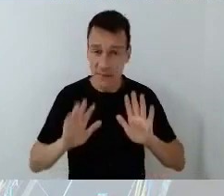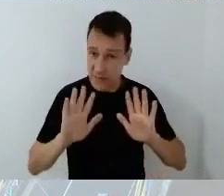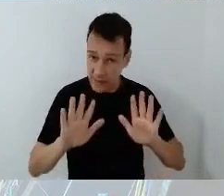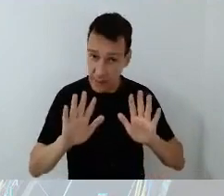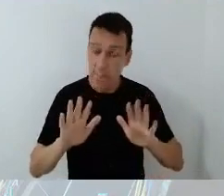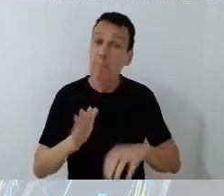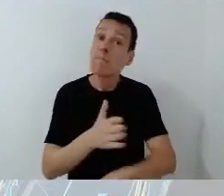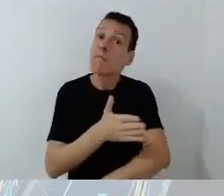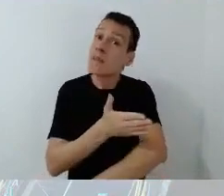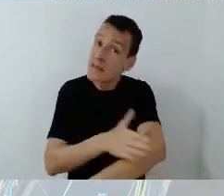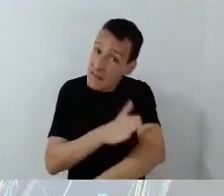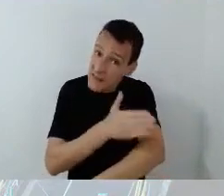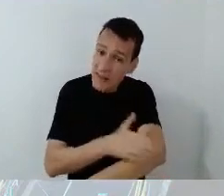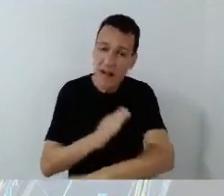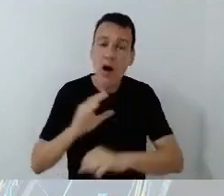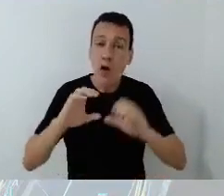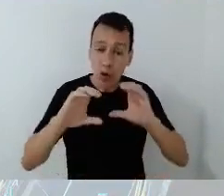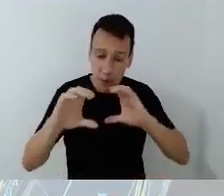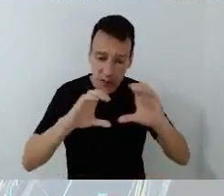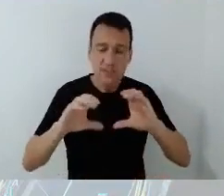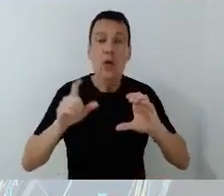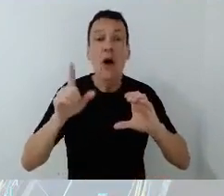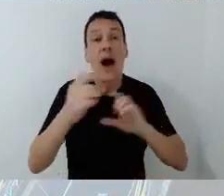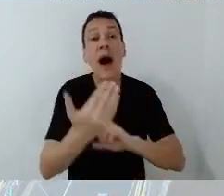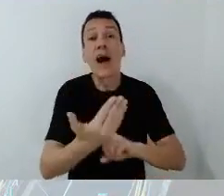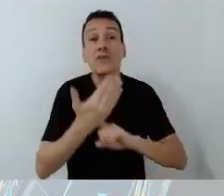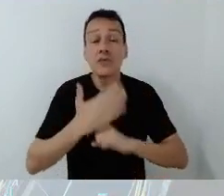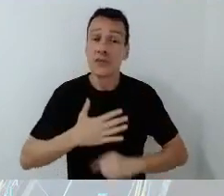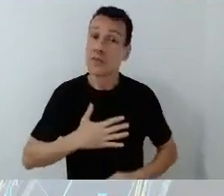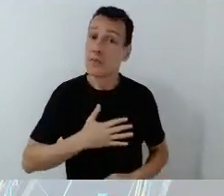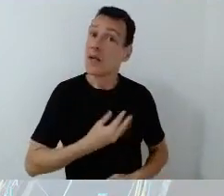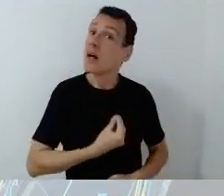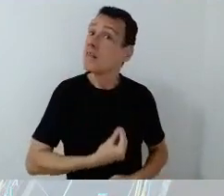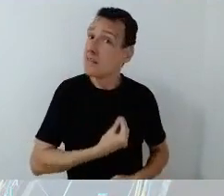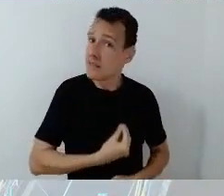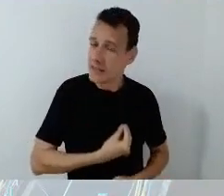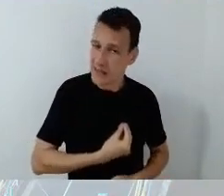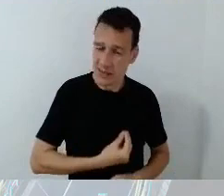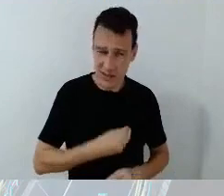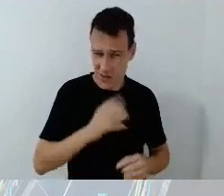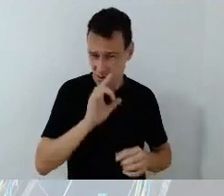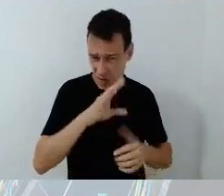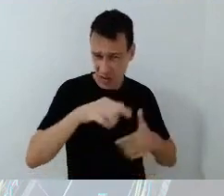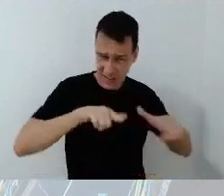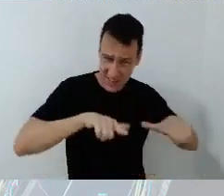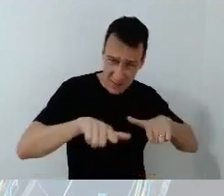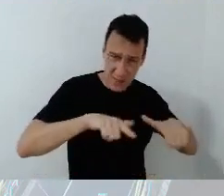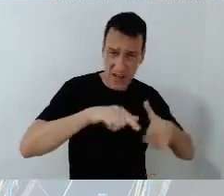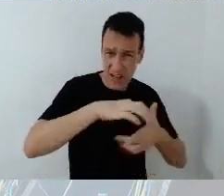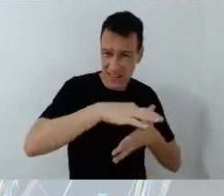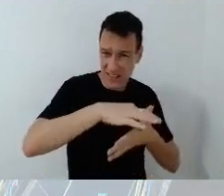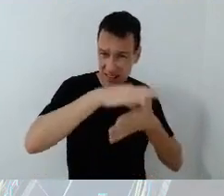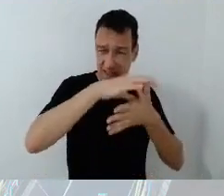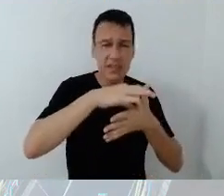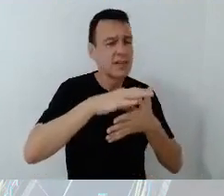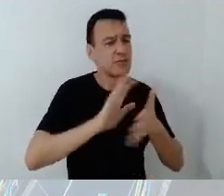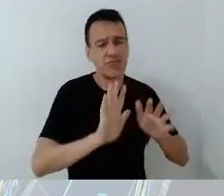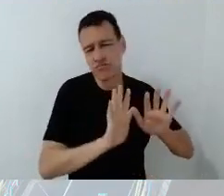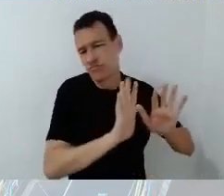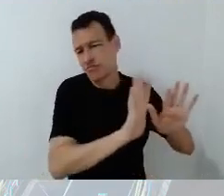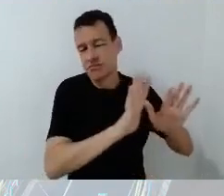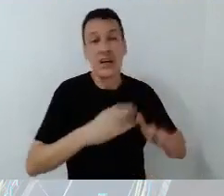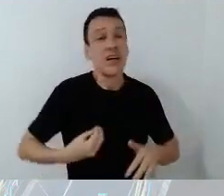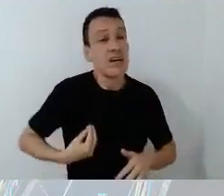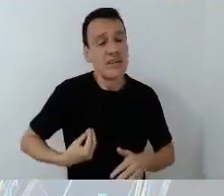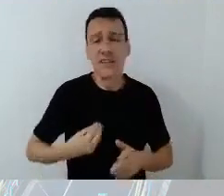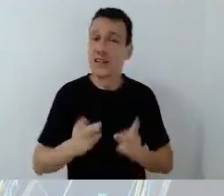para a vida, não é para o trabalho. E não é só para a liderança técnica, é para qualquer coisa na vida de vocês. Estejam presentes. Agora no happy hour,